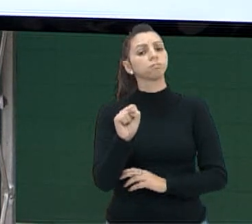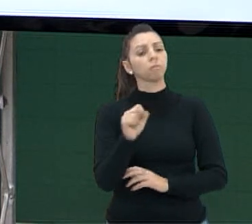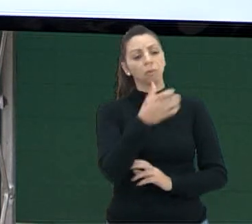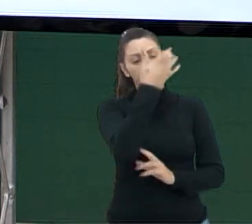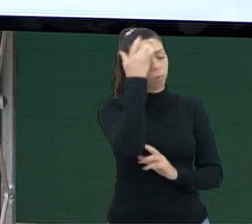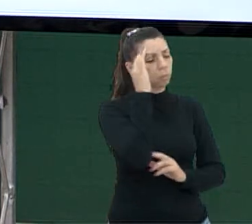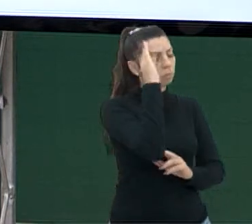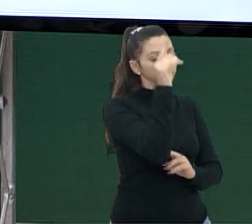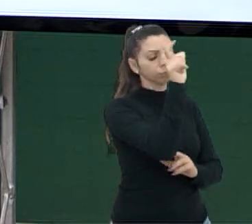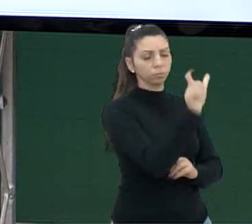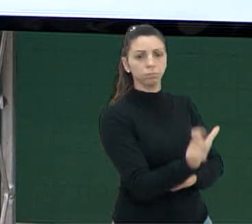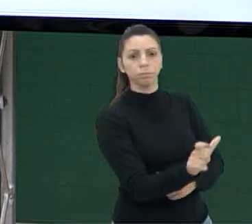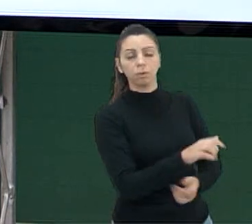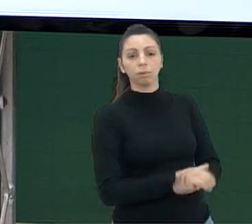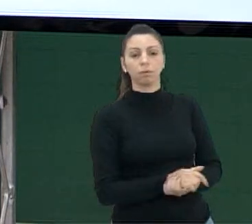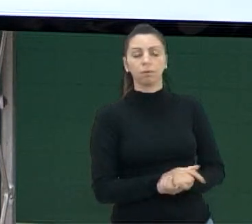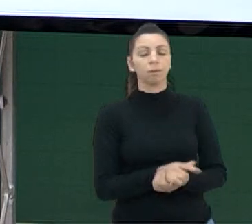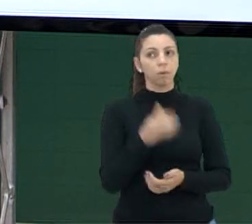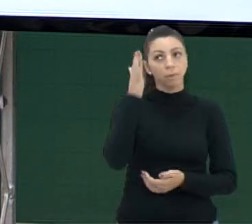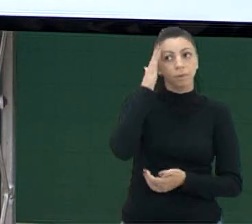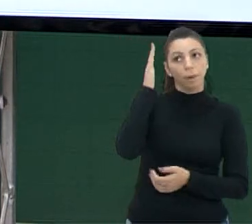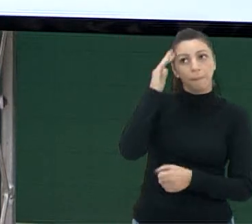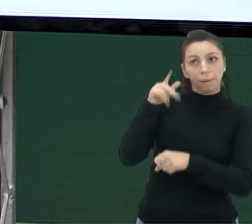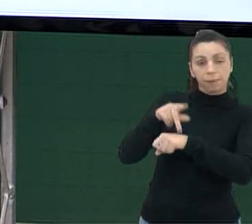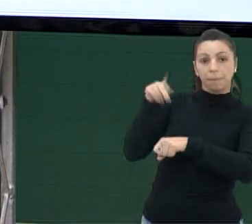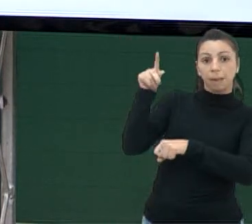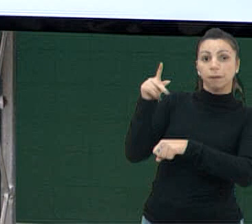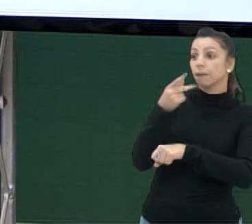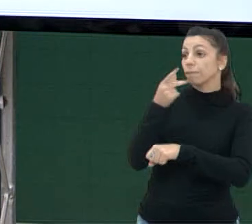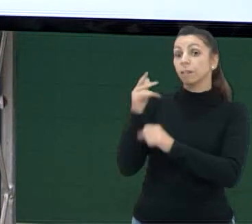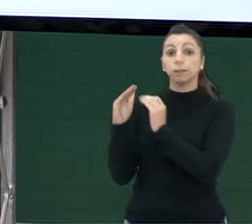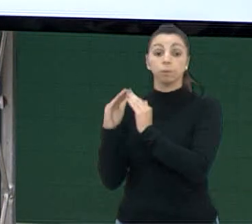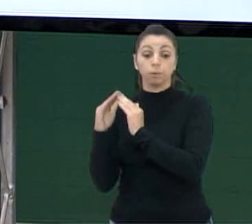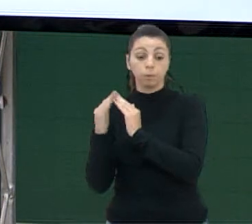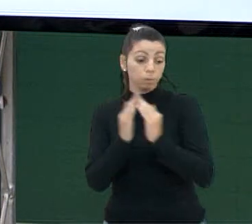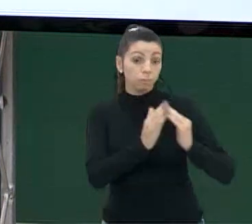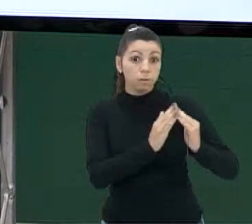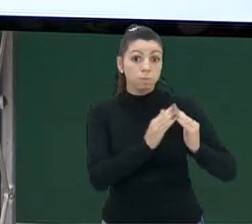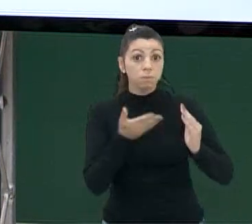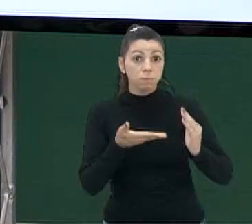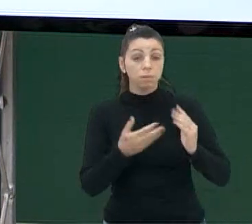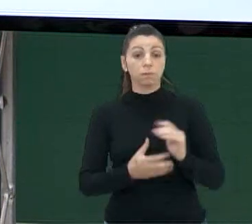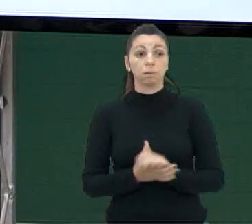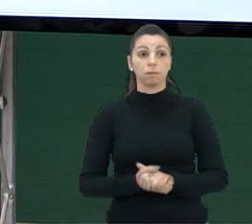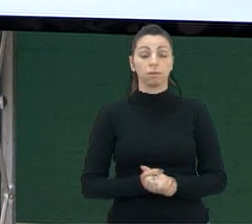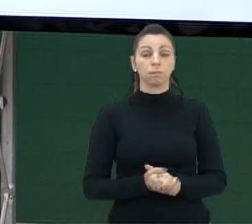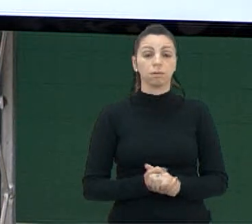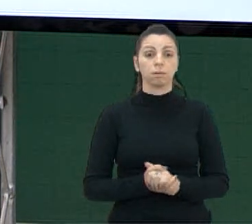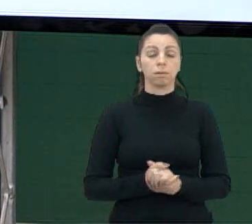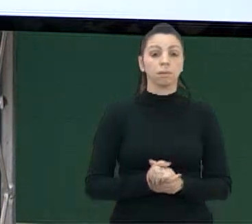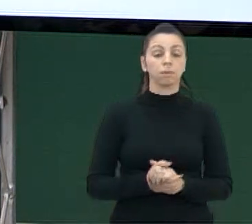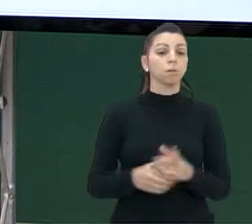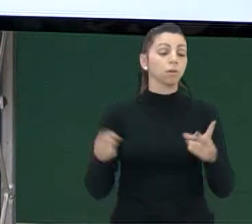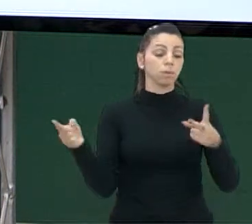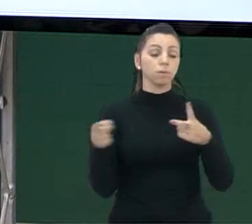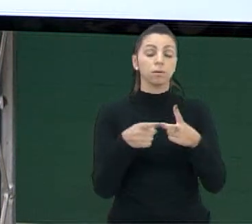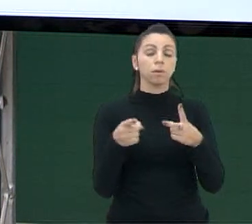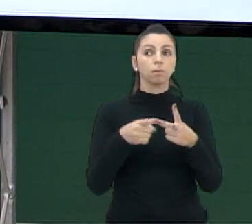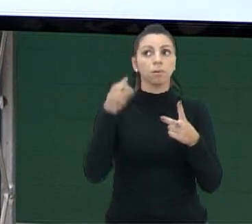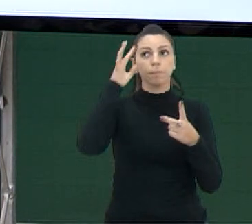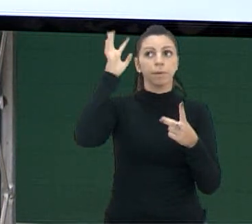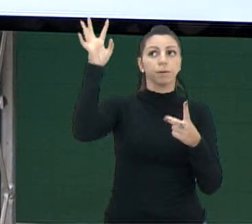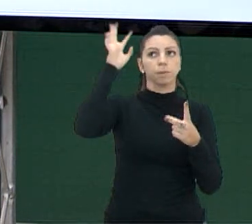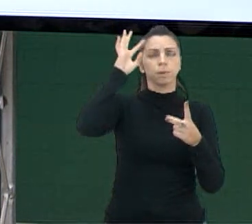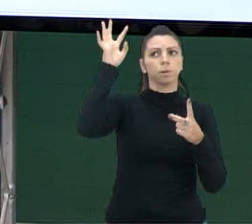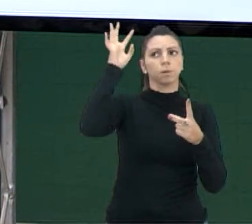pedra do Carlos, ele está falando do quê? Do vizinho, né? Ele explica depois, eu estou falando do vizinho. O segundo personagem, imagina que ele está falando